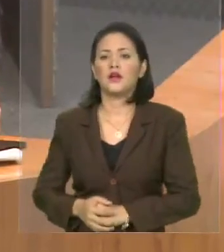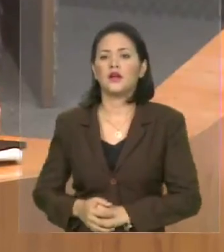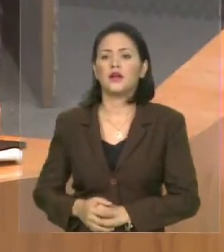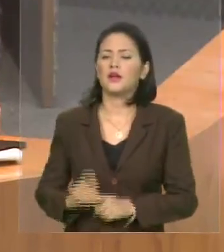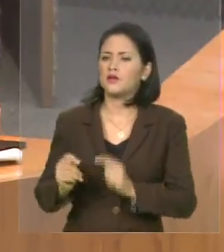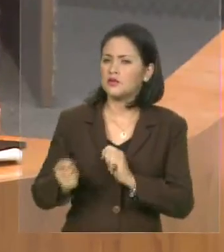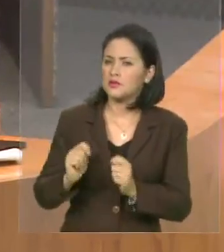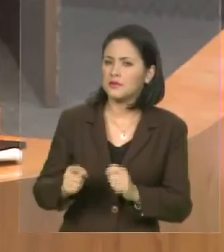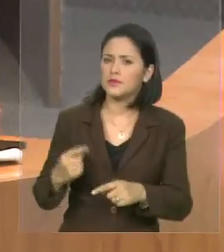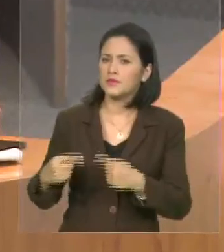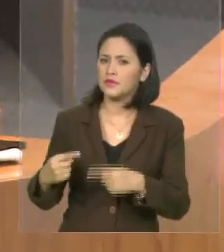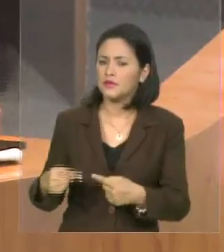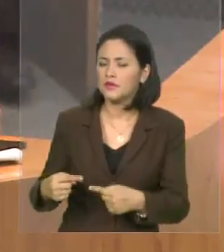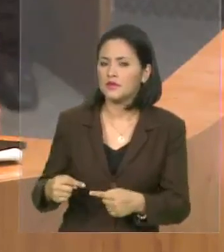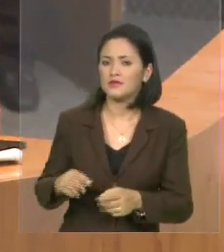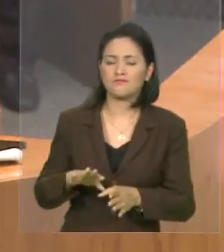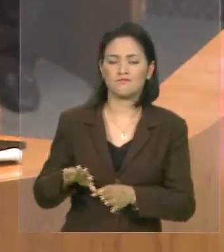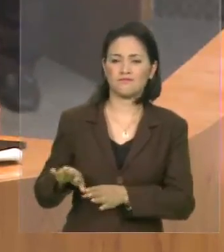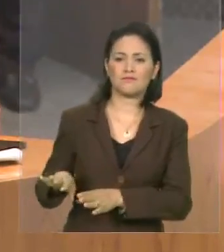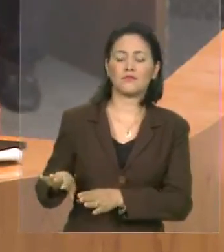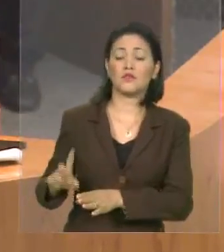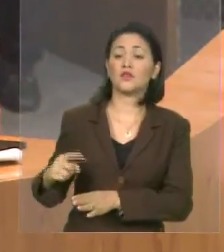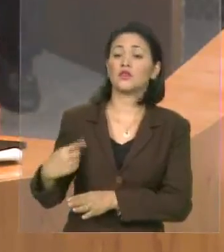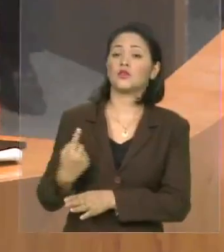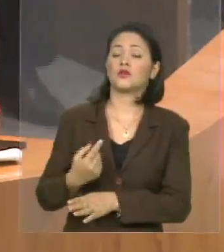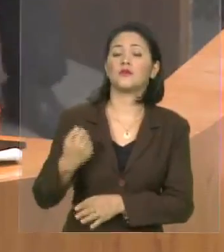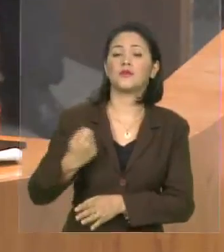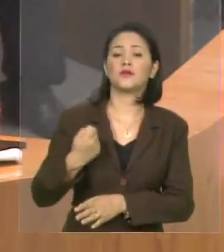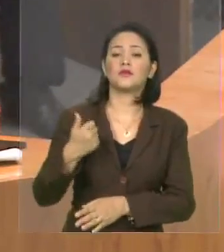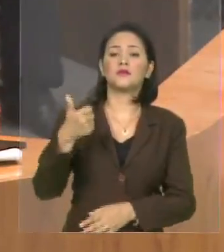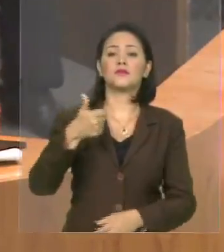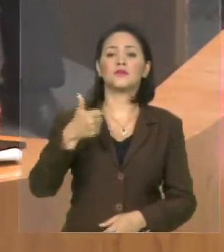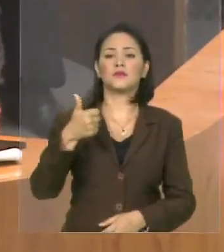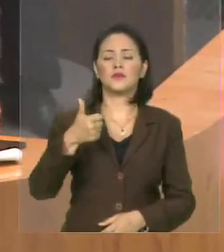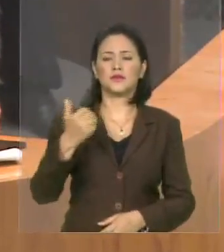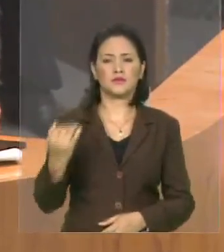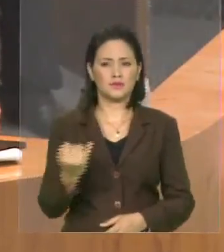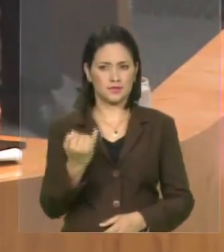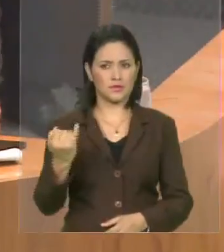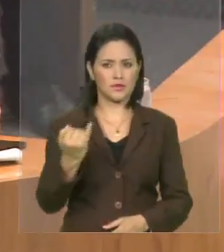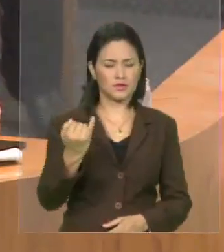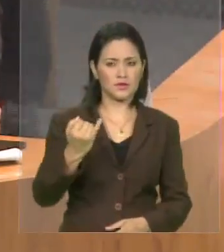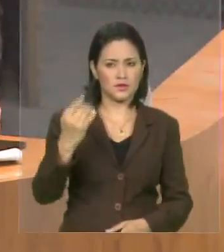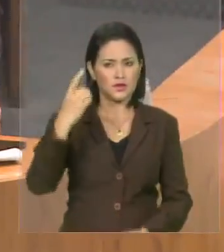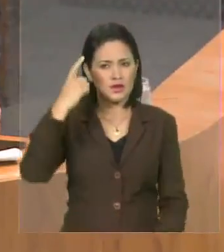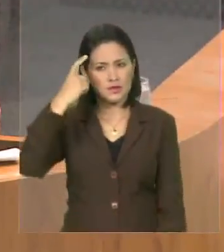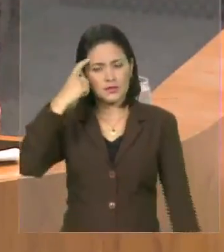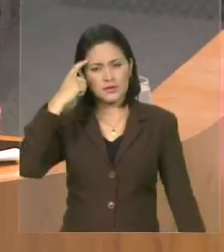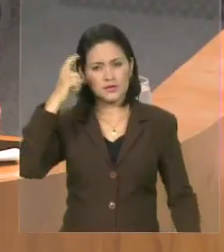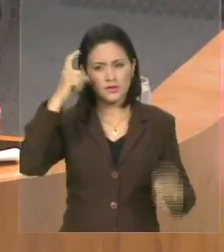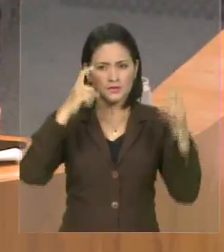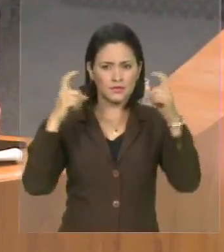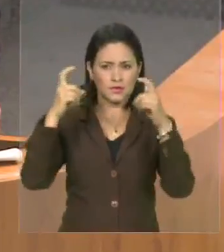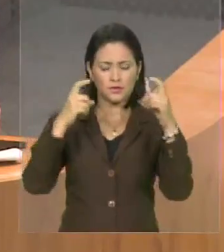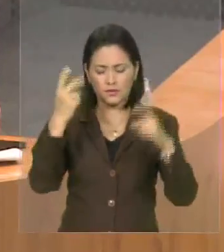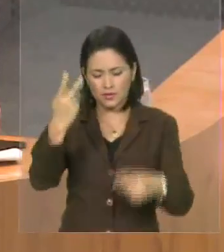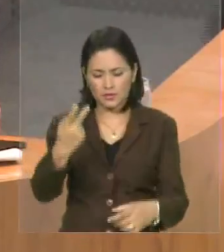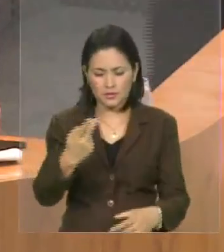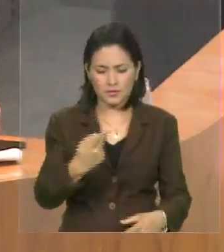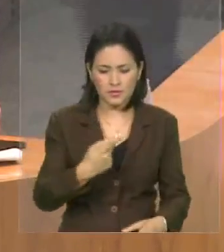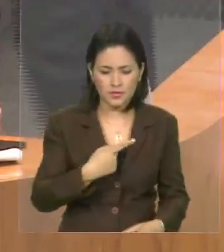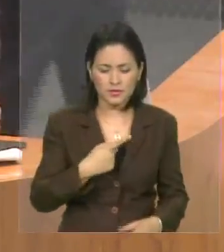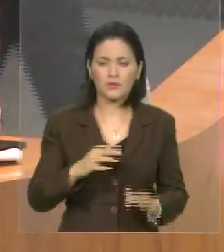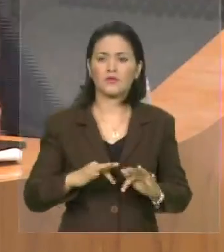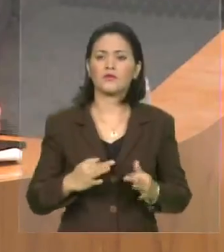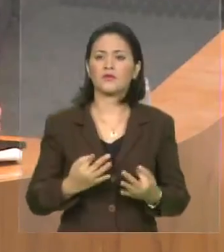econômica, da força do dinheiro, nós precisamos pensar primeiramente em nós, primeiramente na nossa família, no nosso futuro,